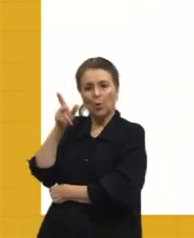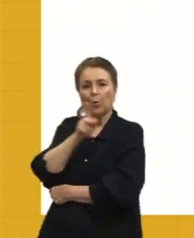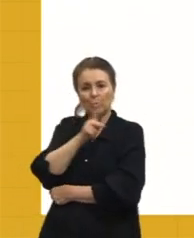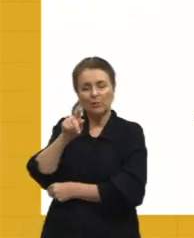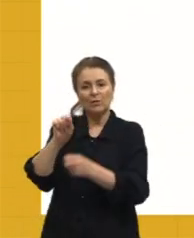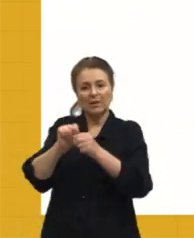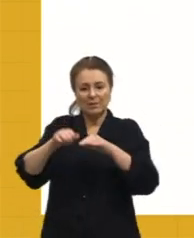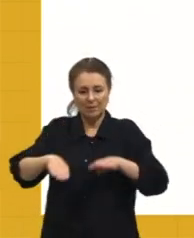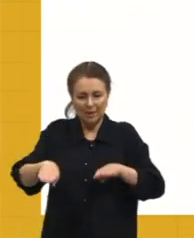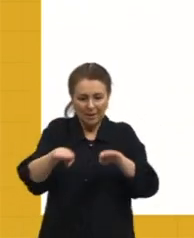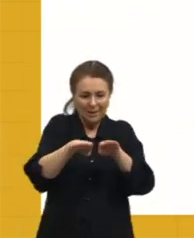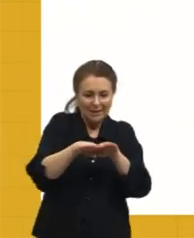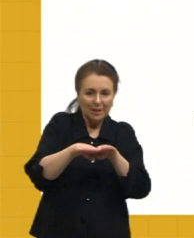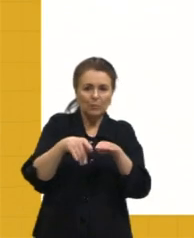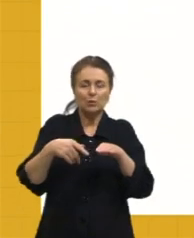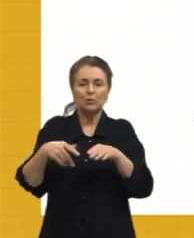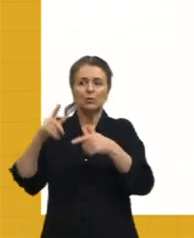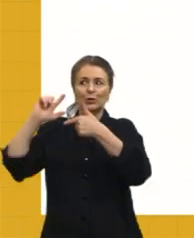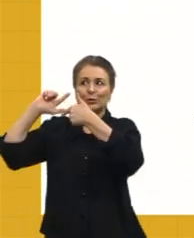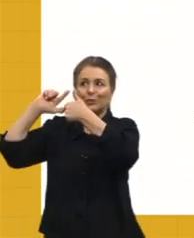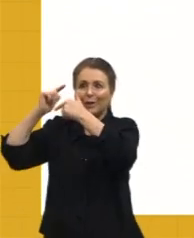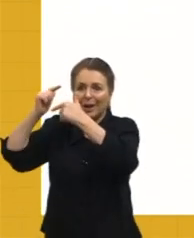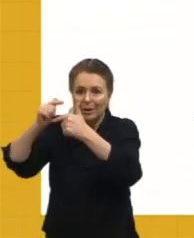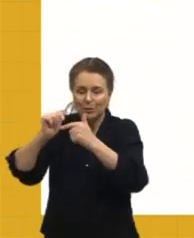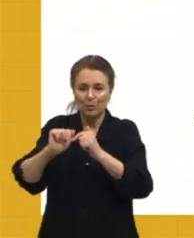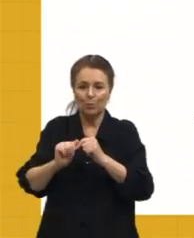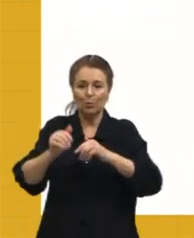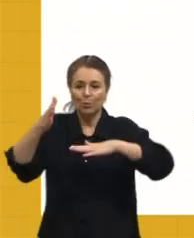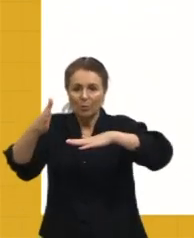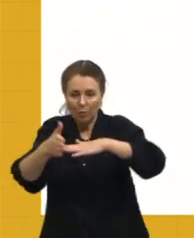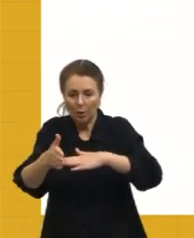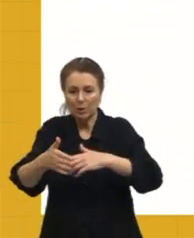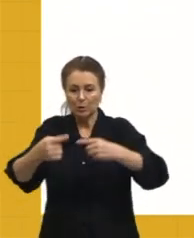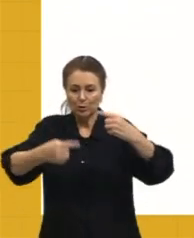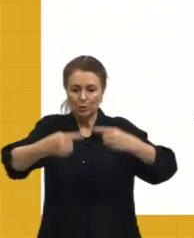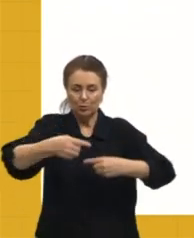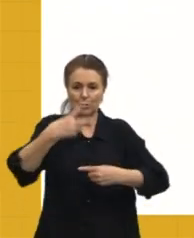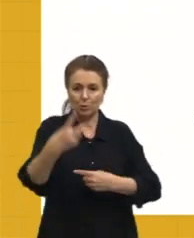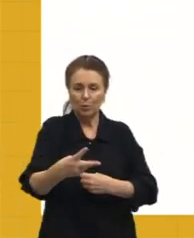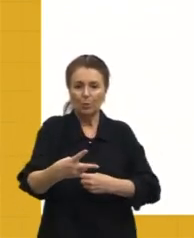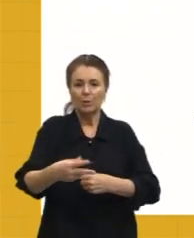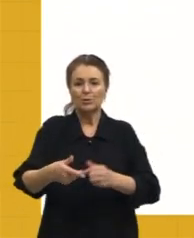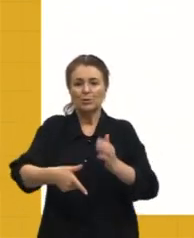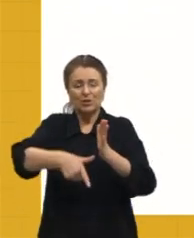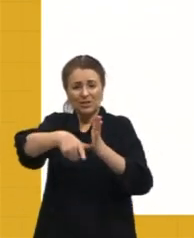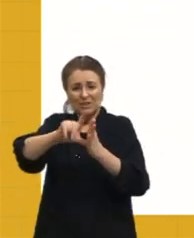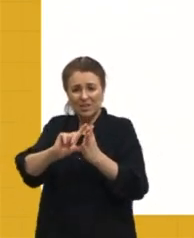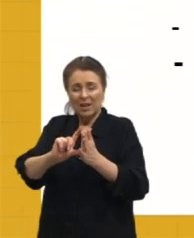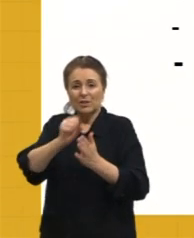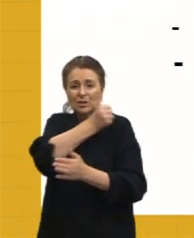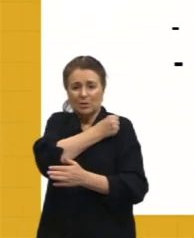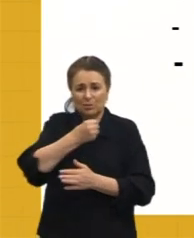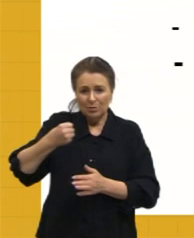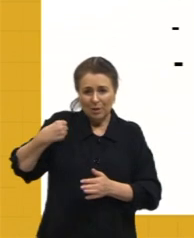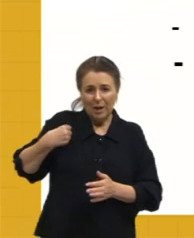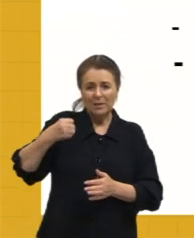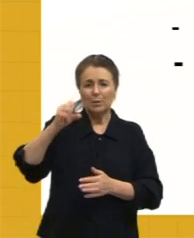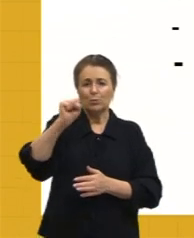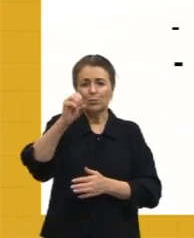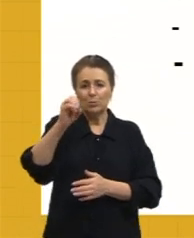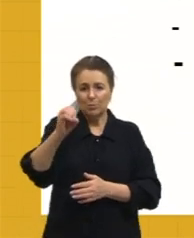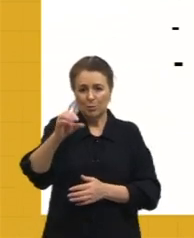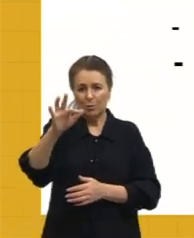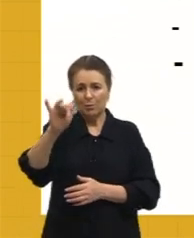equilíbrio entre temas clássicos e contemporâneos discute a Grécia antigas pré-socráticos ou sofistas Sócrates sofistas